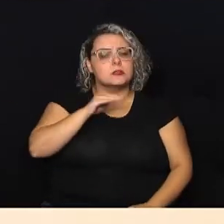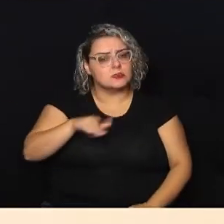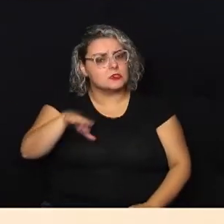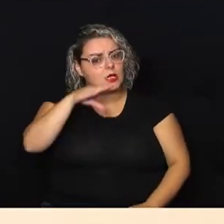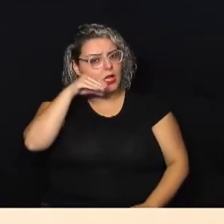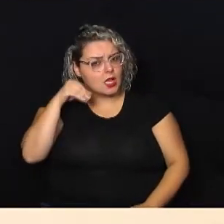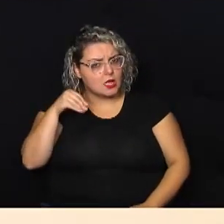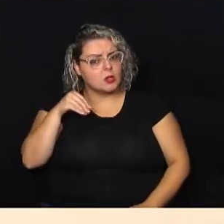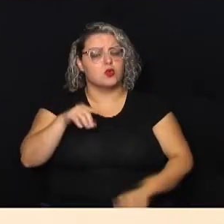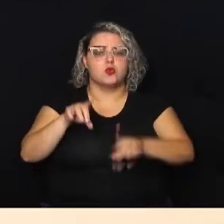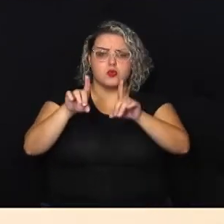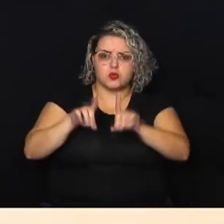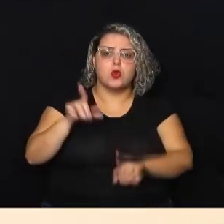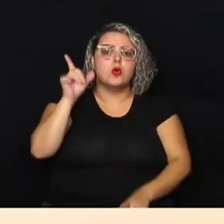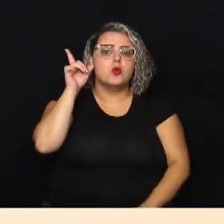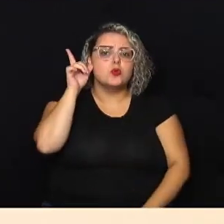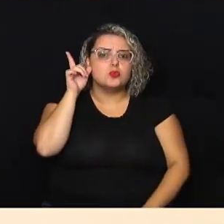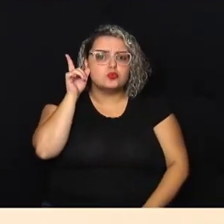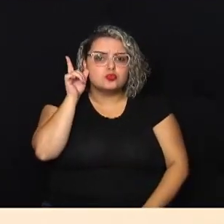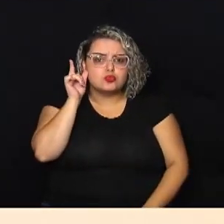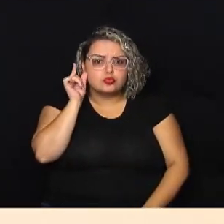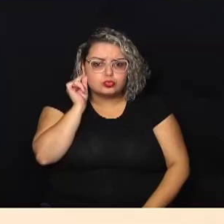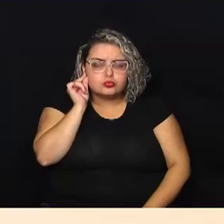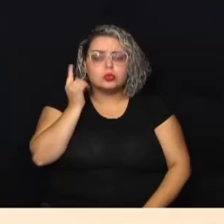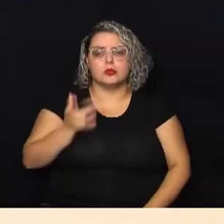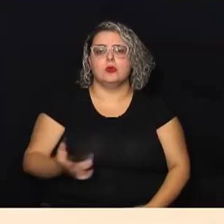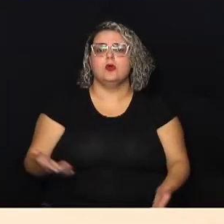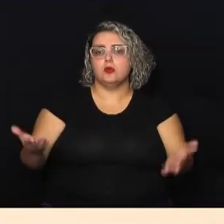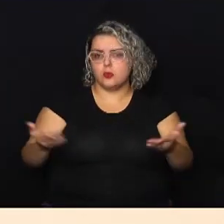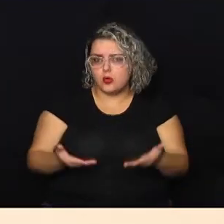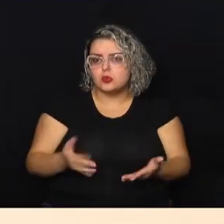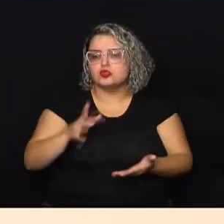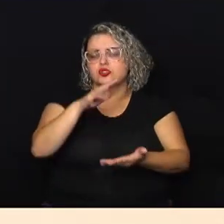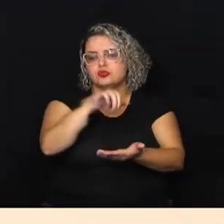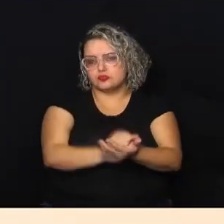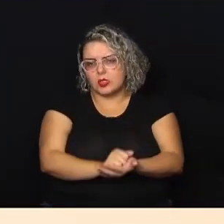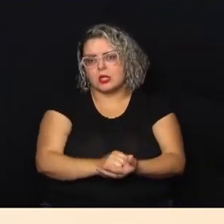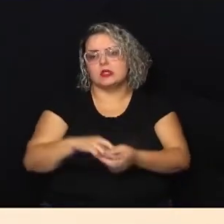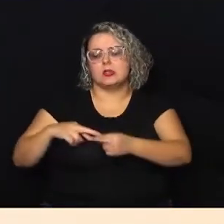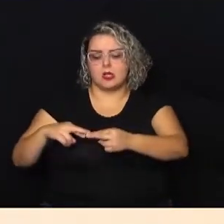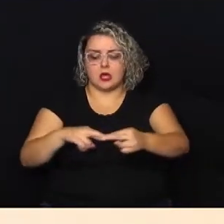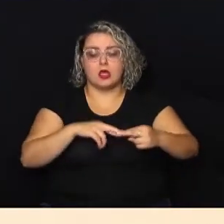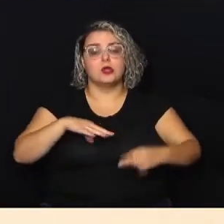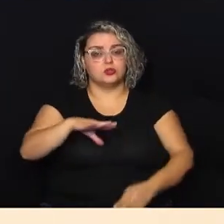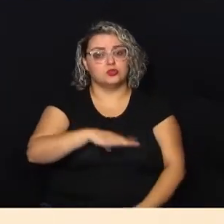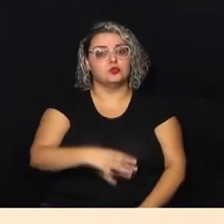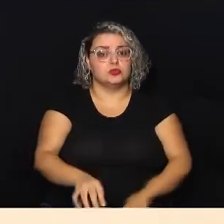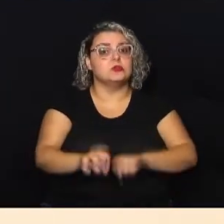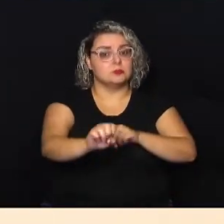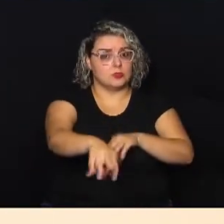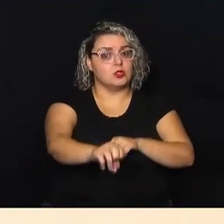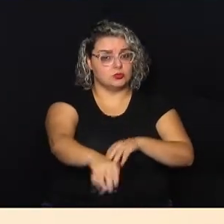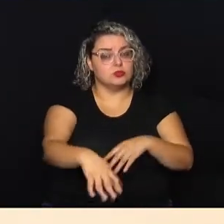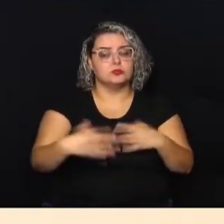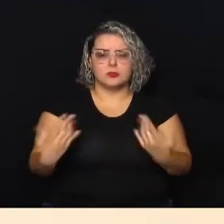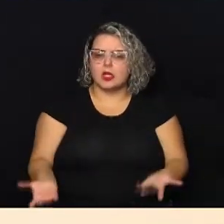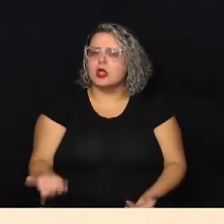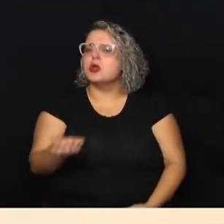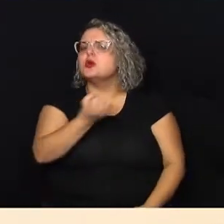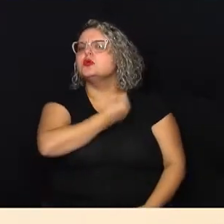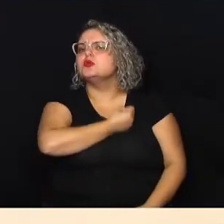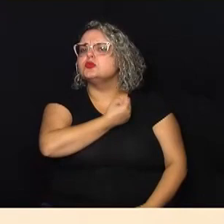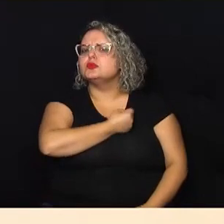com deficiência auditiva estão atualmente matriculadas na rede municipal de ensino e o número